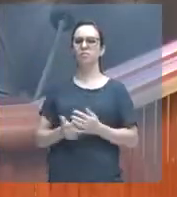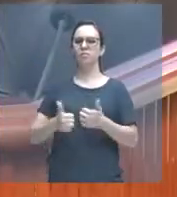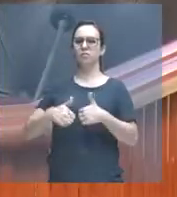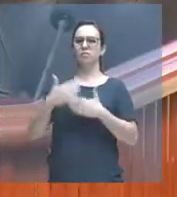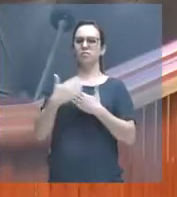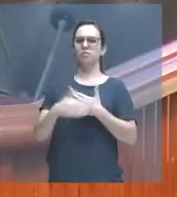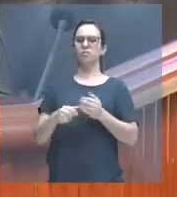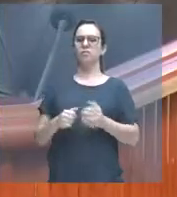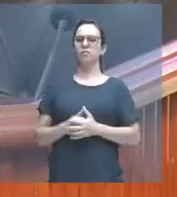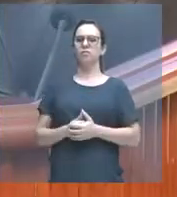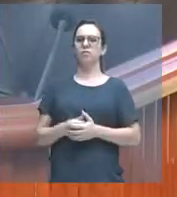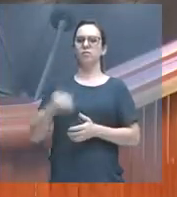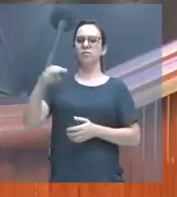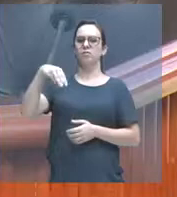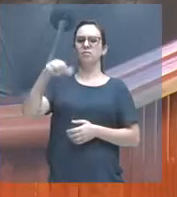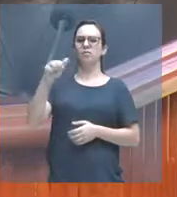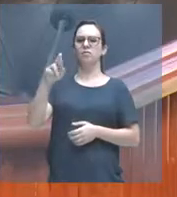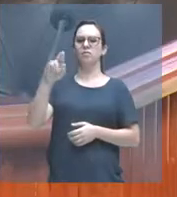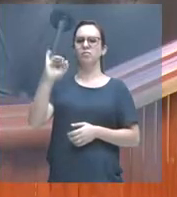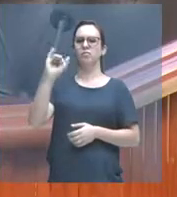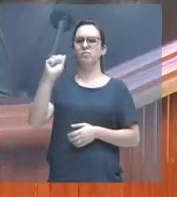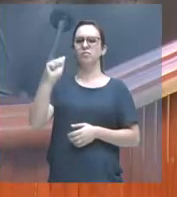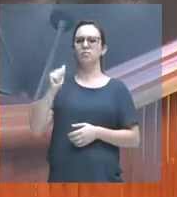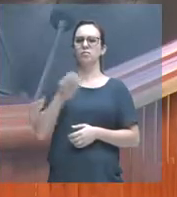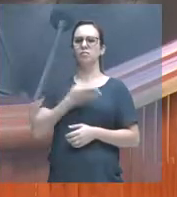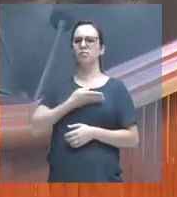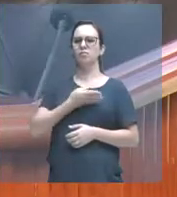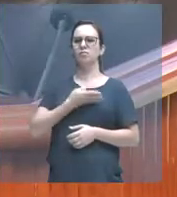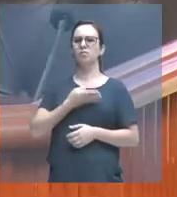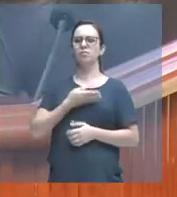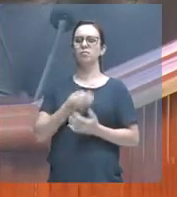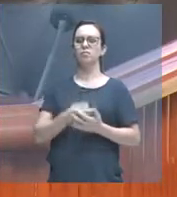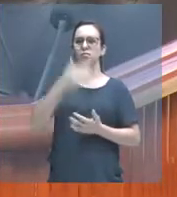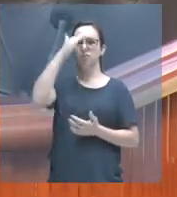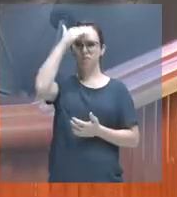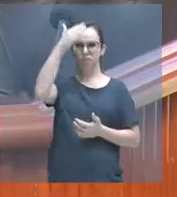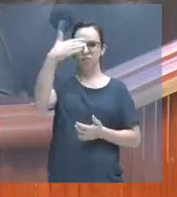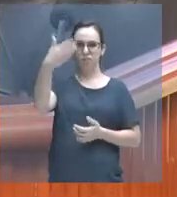Maria Cristina Vendramel, amiga do homenageado.